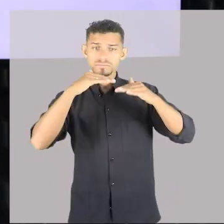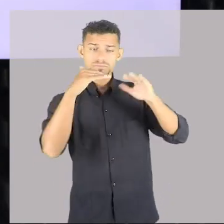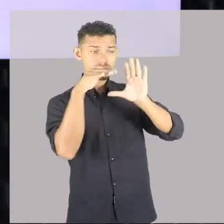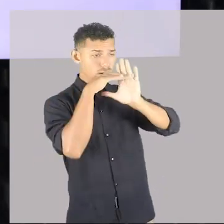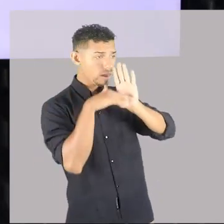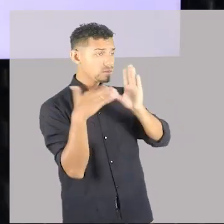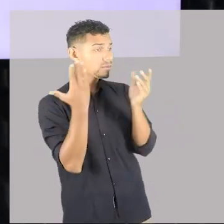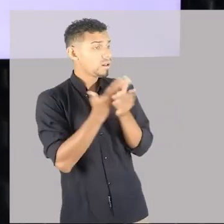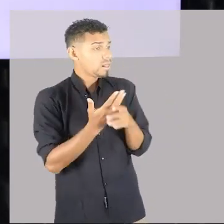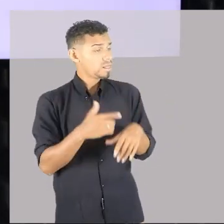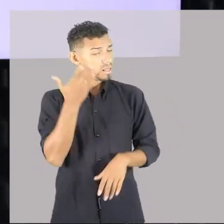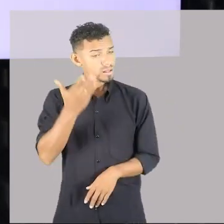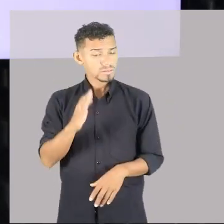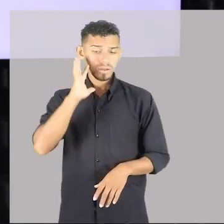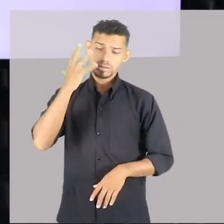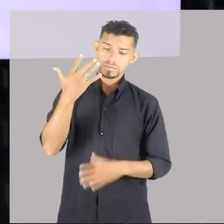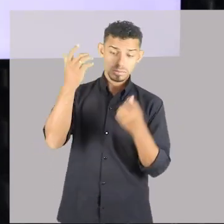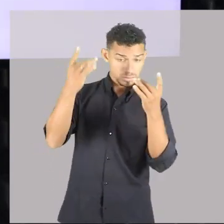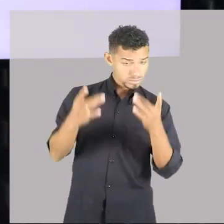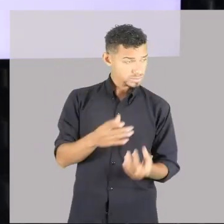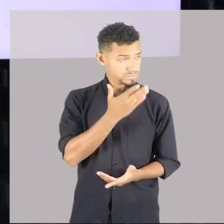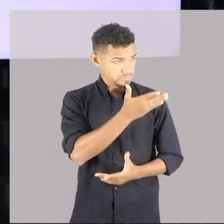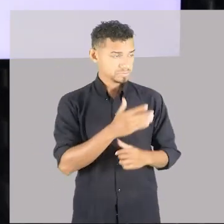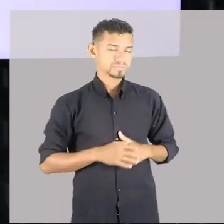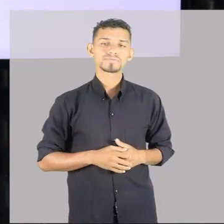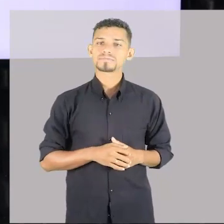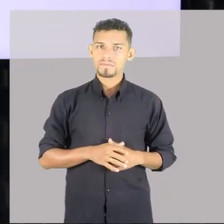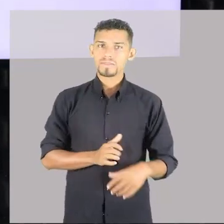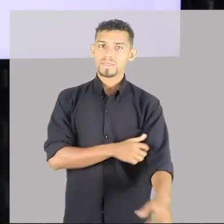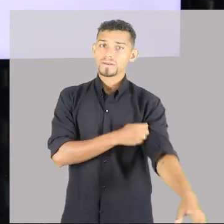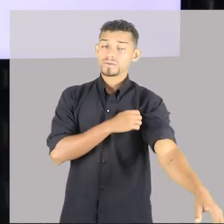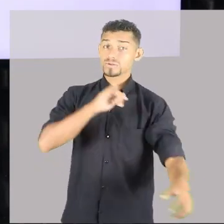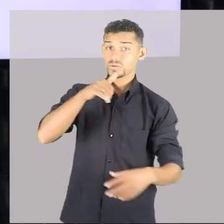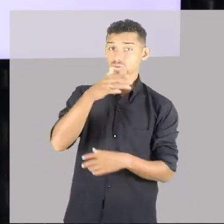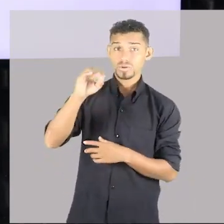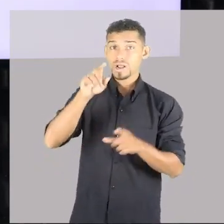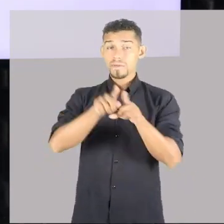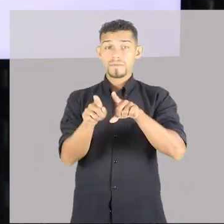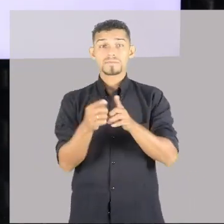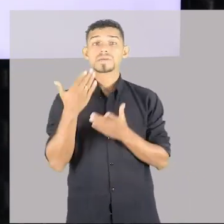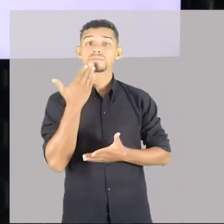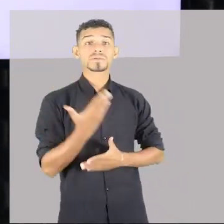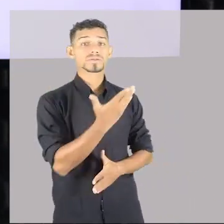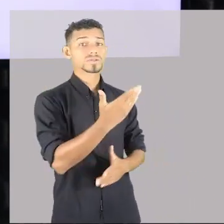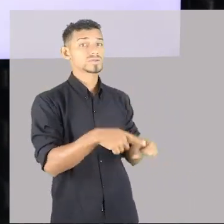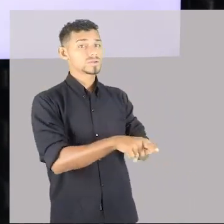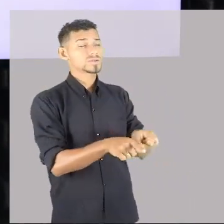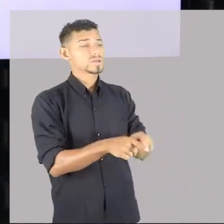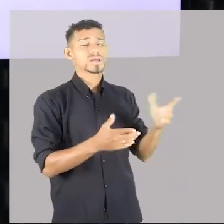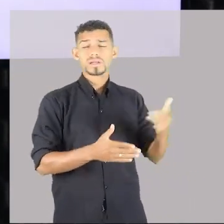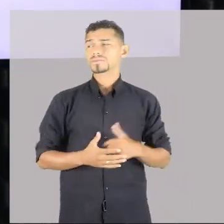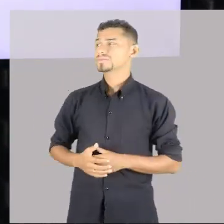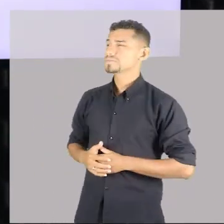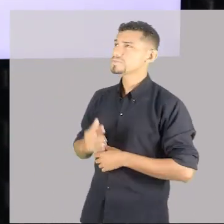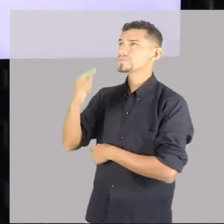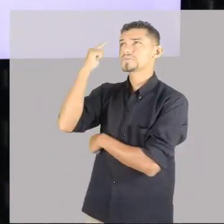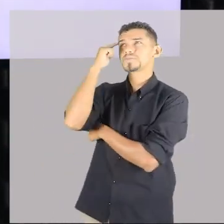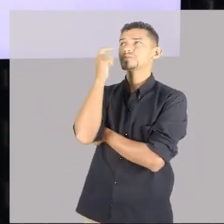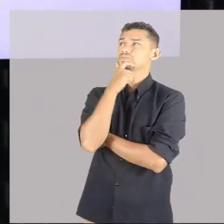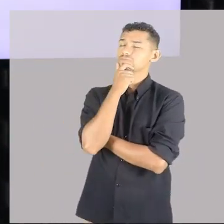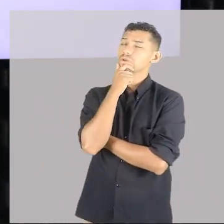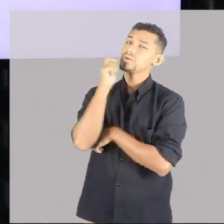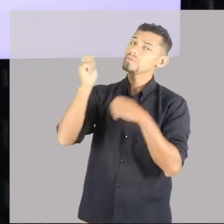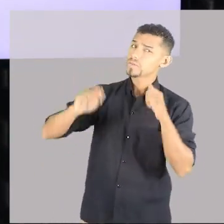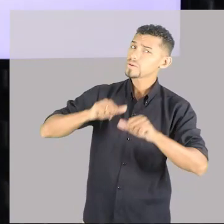mérito quanto a esse caso em específico. Então, João vai fazer, remeter a Maria, que deu a decisão, e Maria pode alterar a